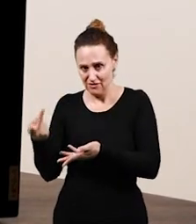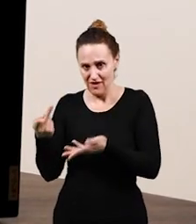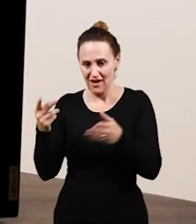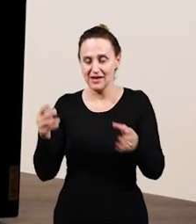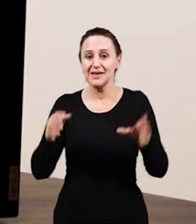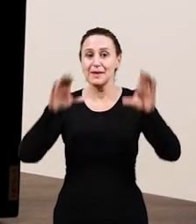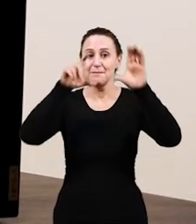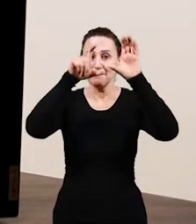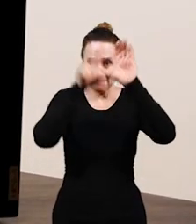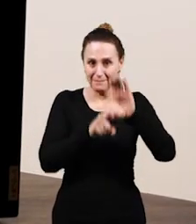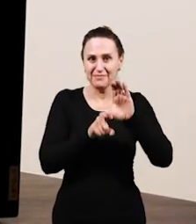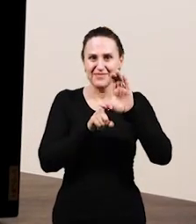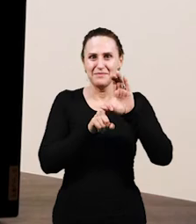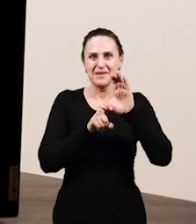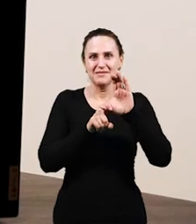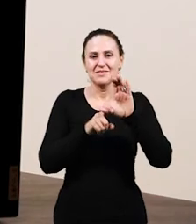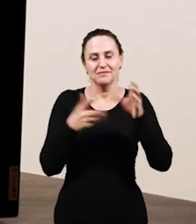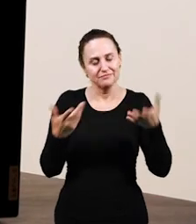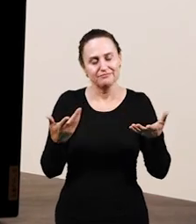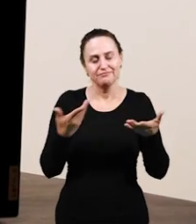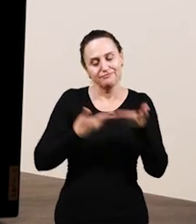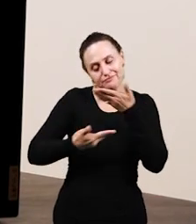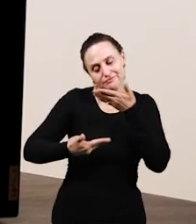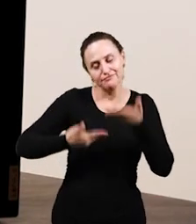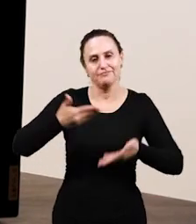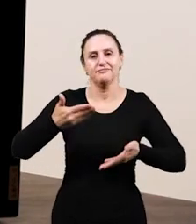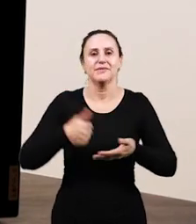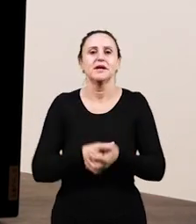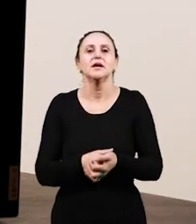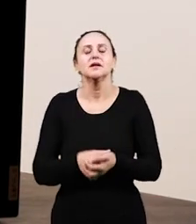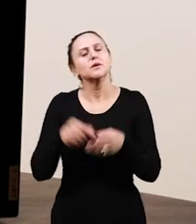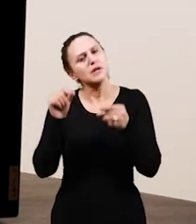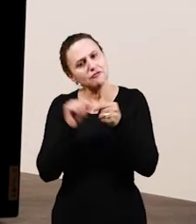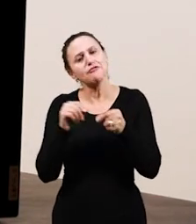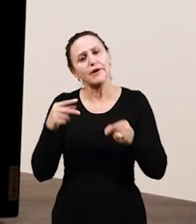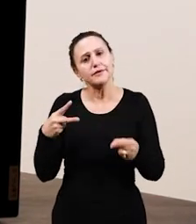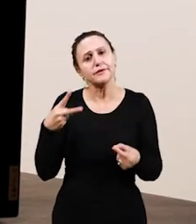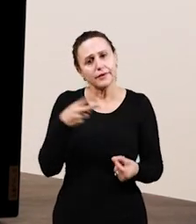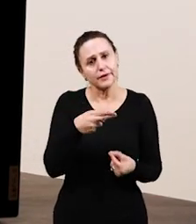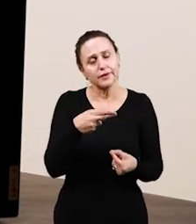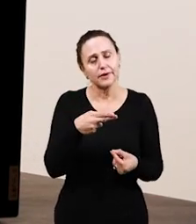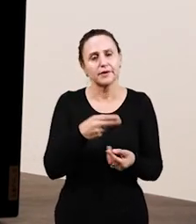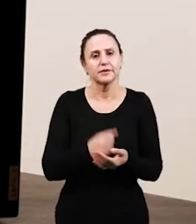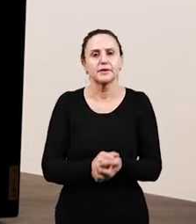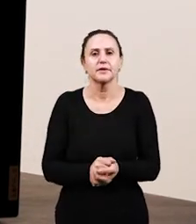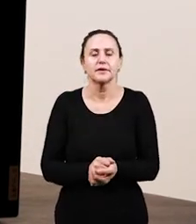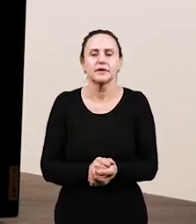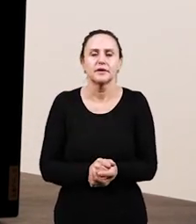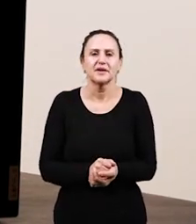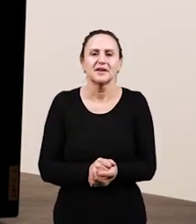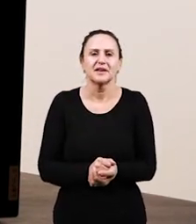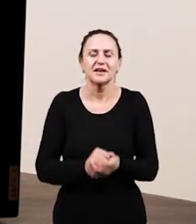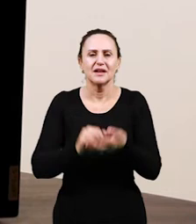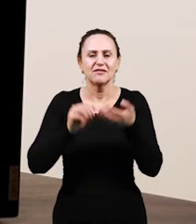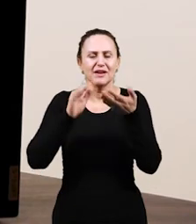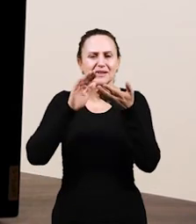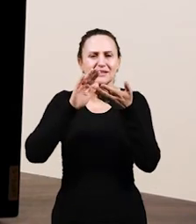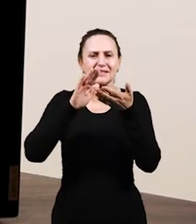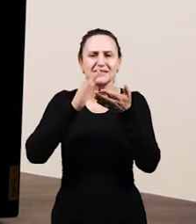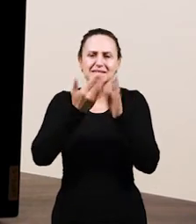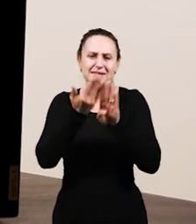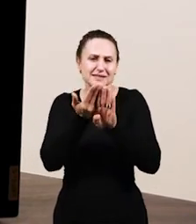agora a pouco então ele vai fazer esse esse recorte e vai distinguir